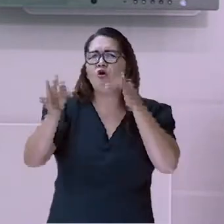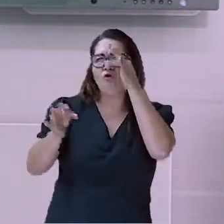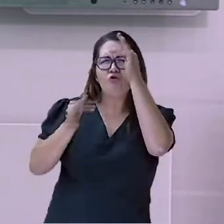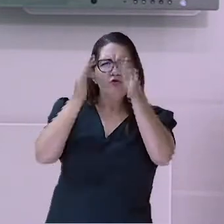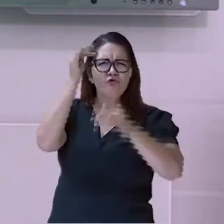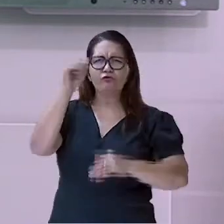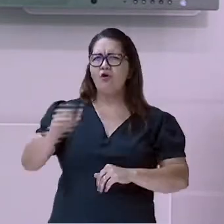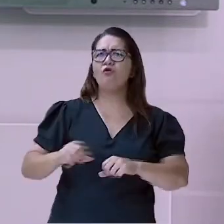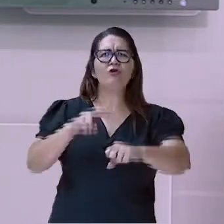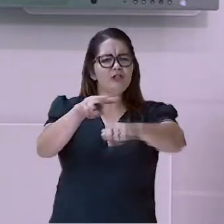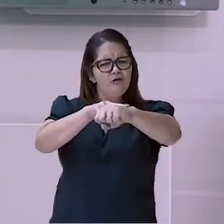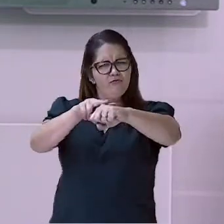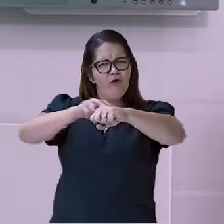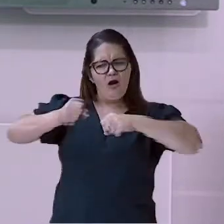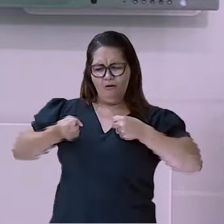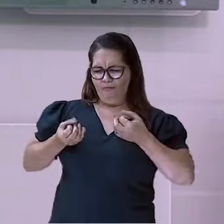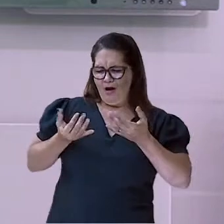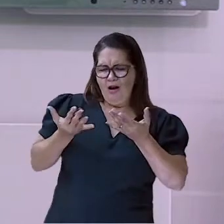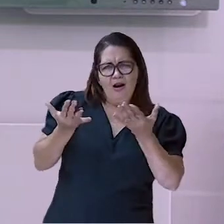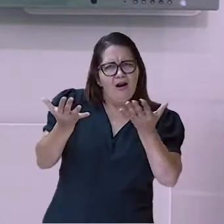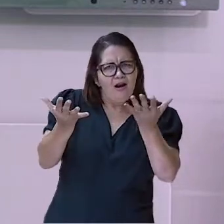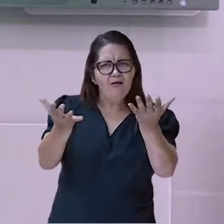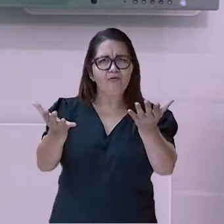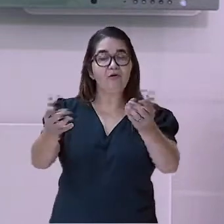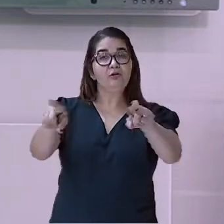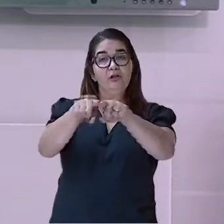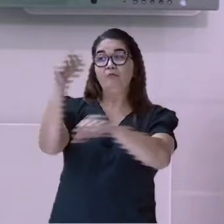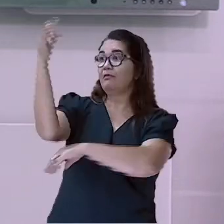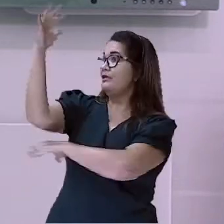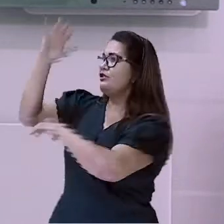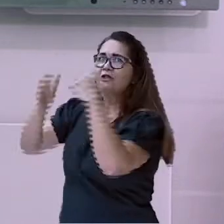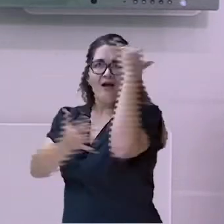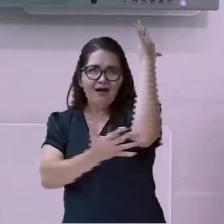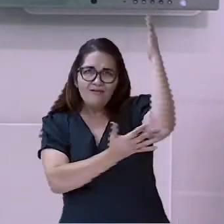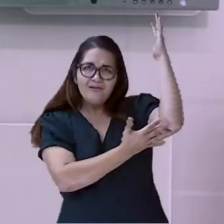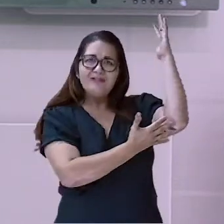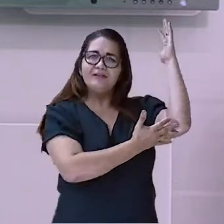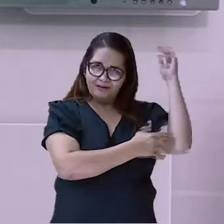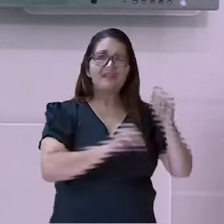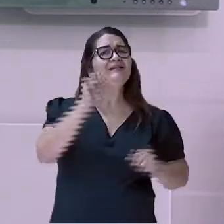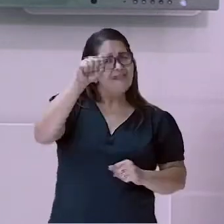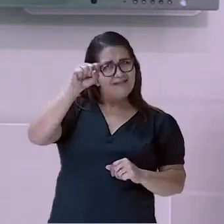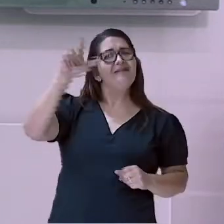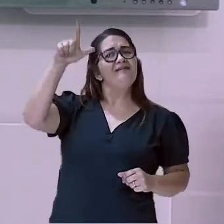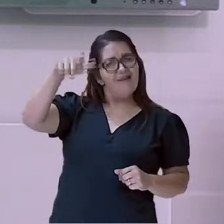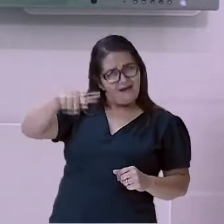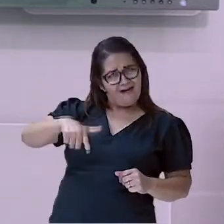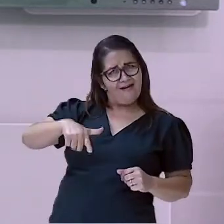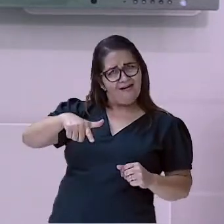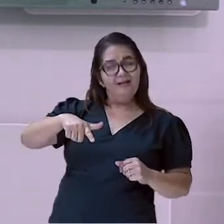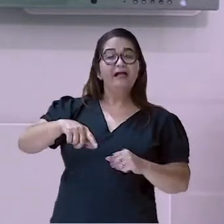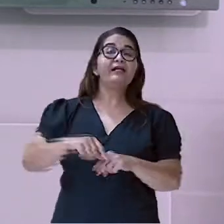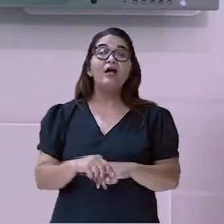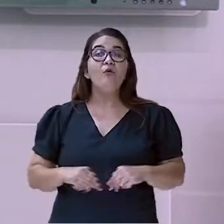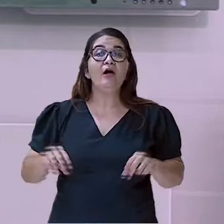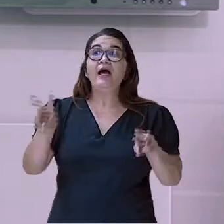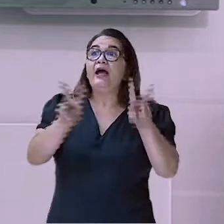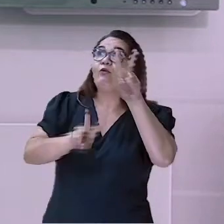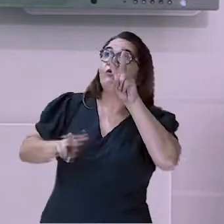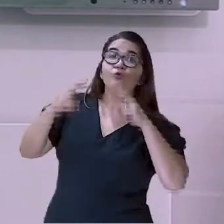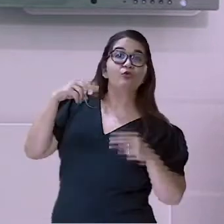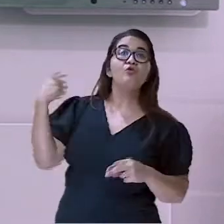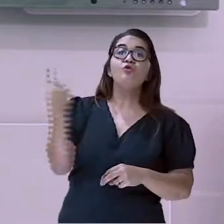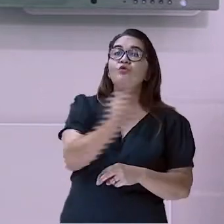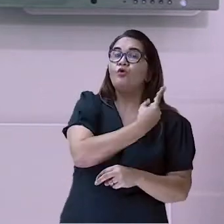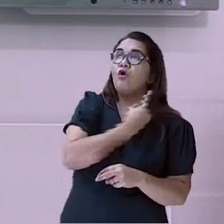coisa ligada, né, a esse sentido? E é isso mesmo, a vegetação é tudo que a gente olha na natureza